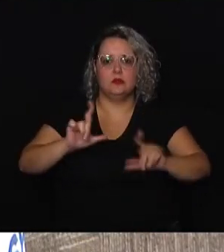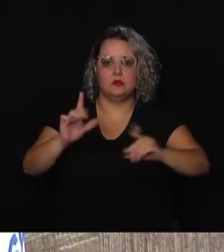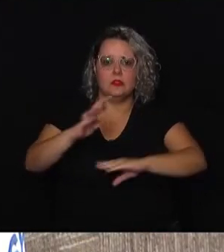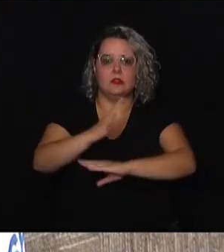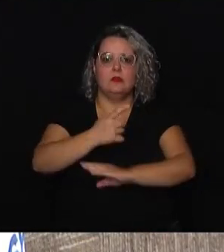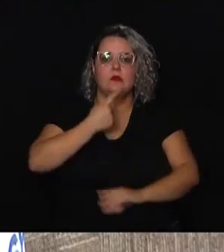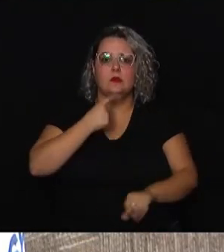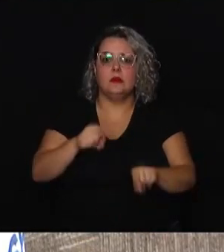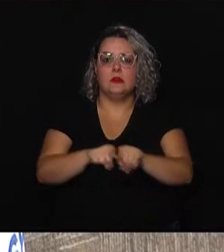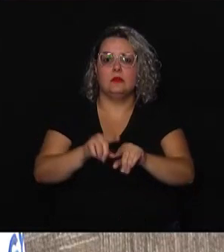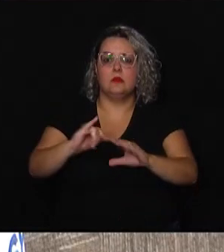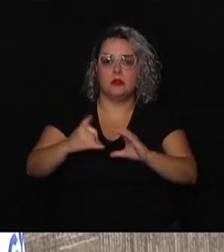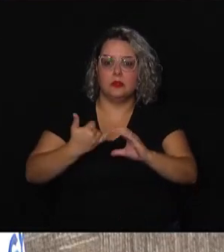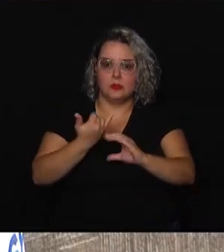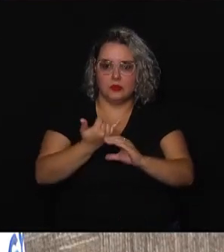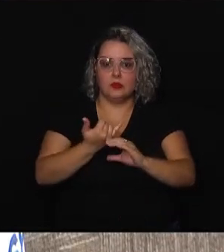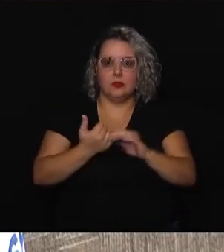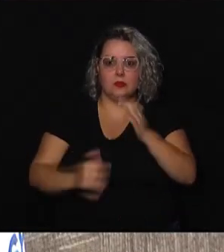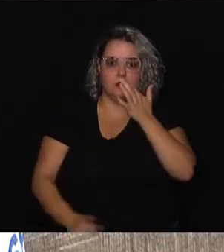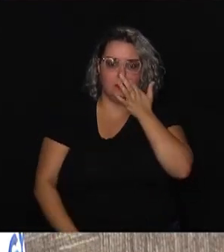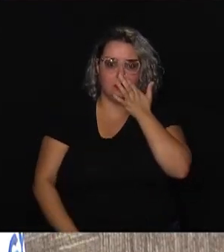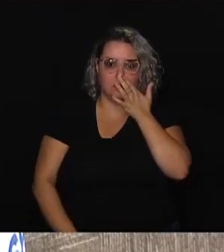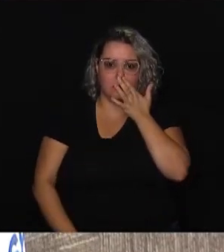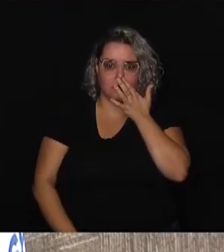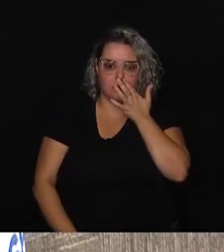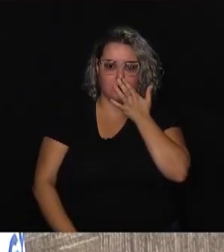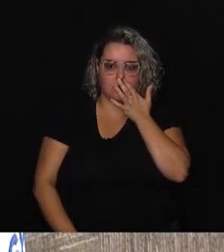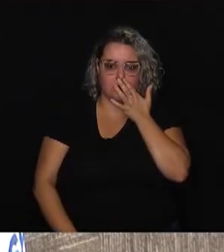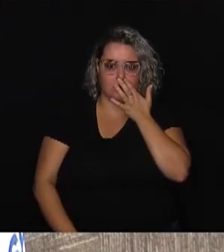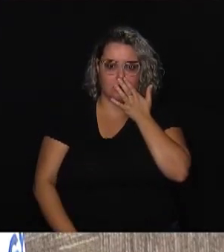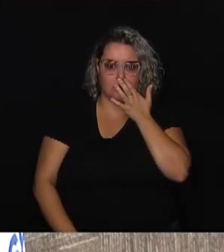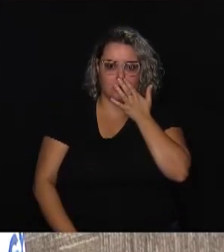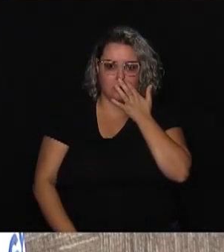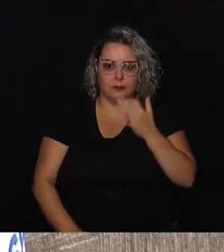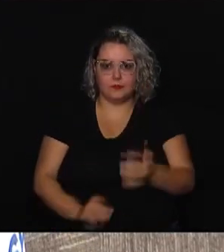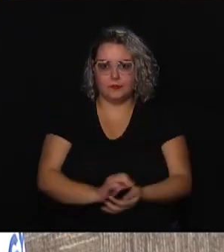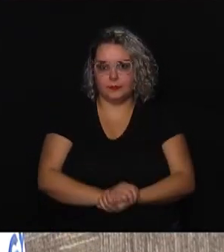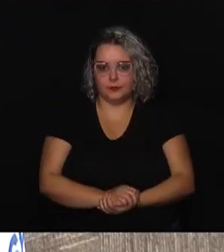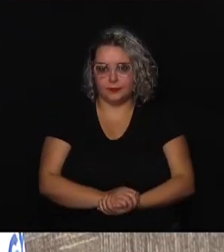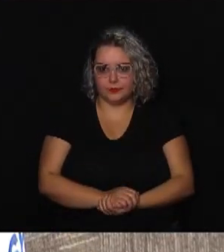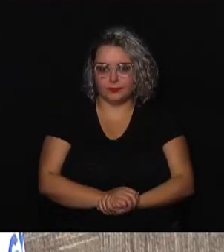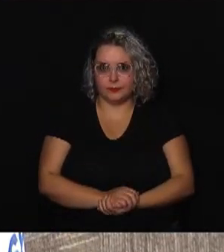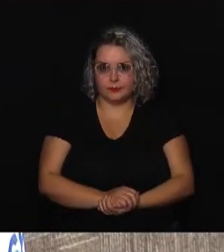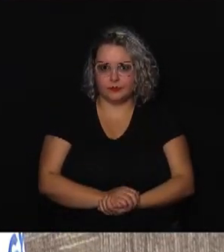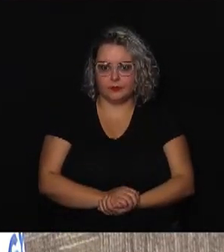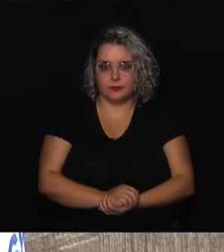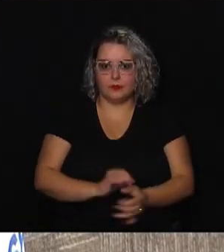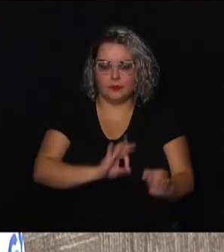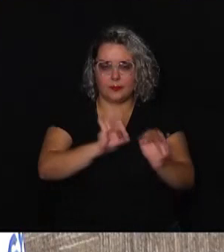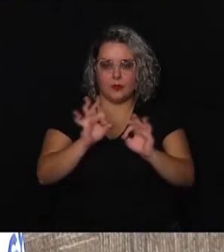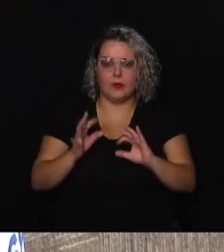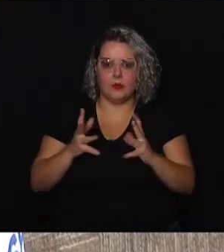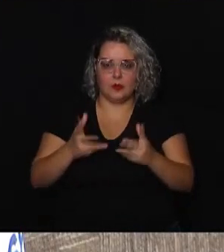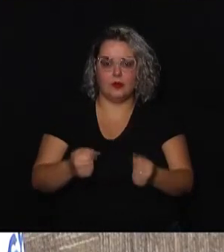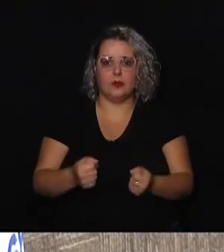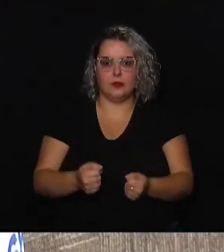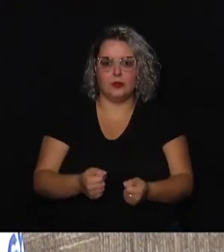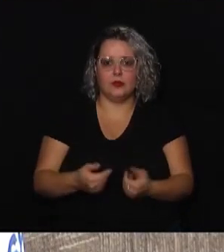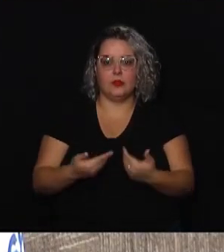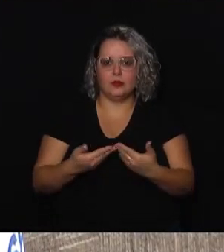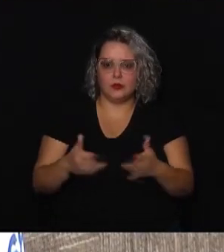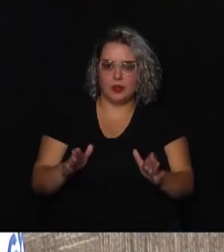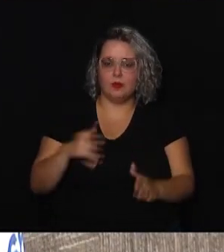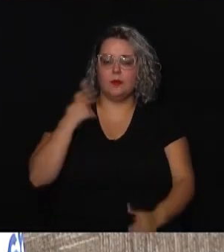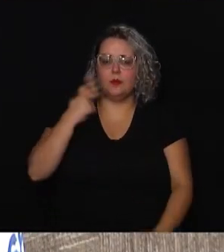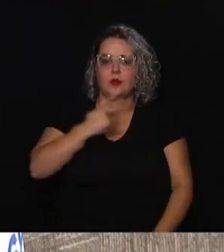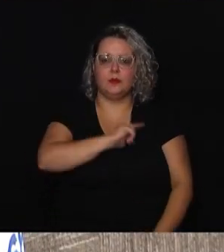no nosso YouTube. Então vai ser uma manhã de prestação de serviço e você acompanha tudo a partir de agora. Então eu já passo a palavra